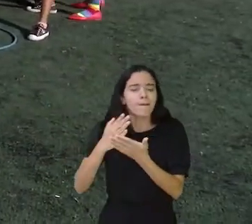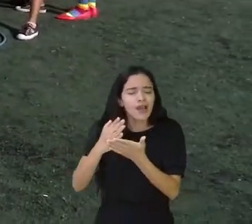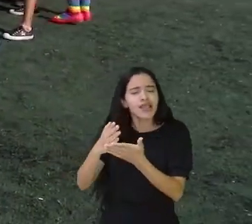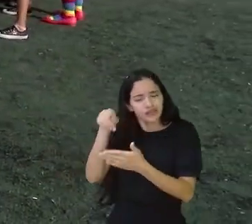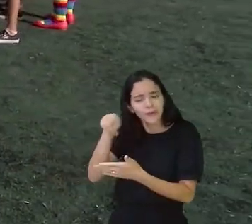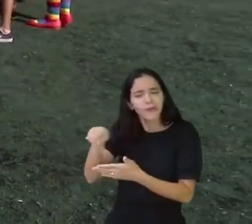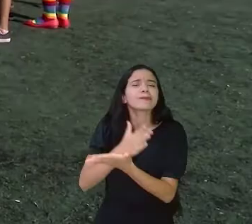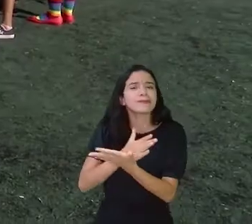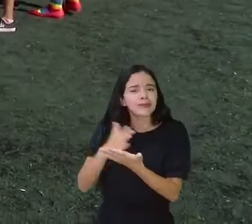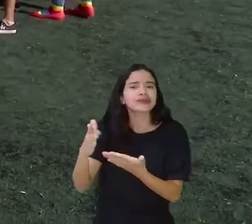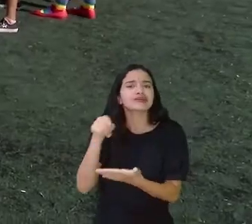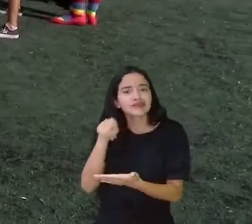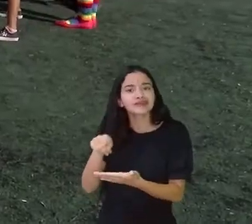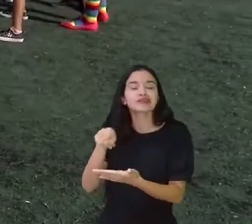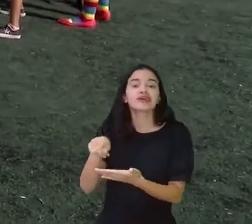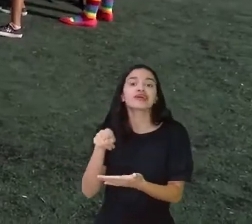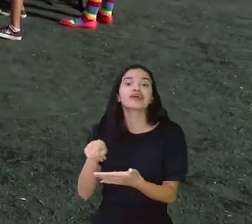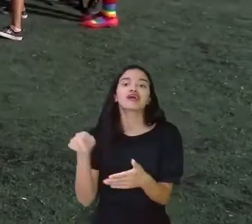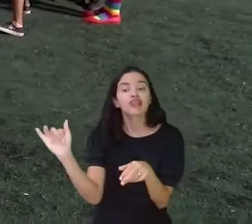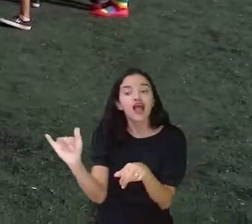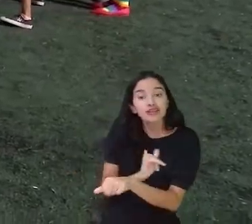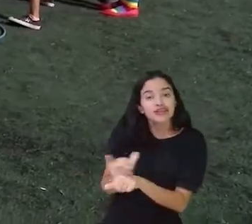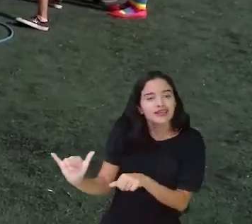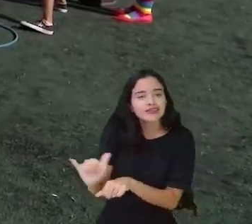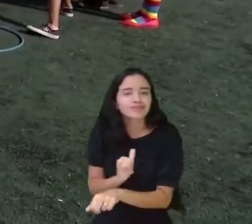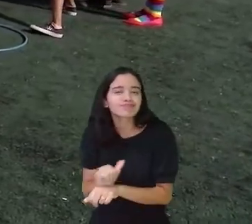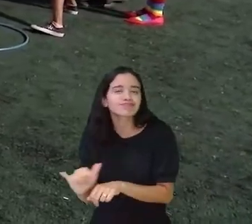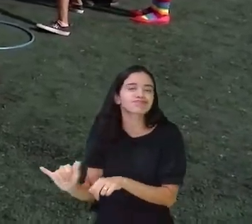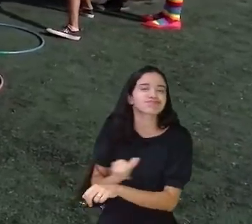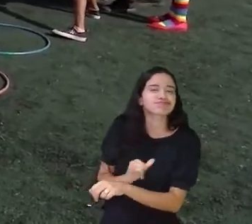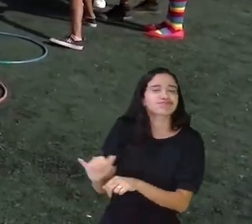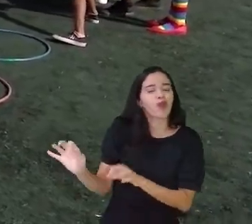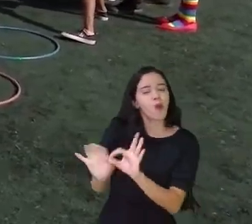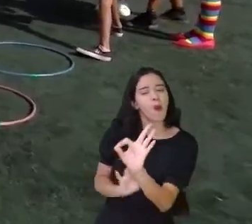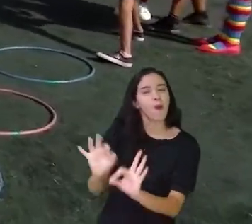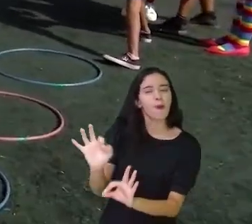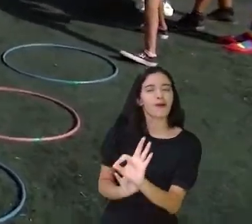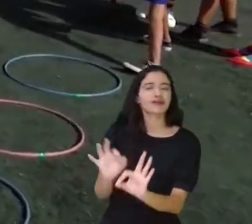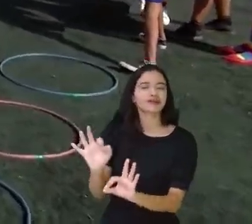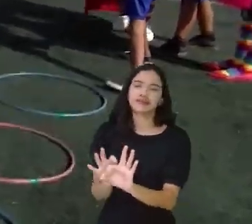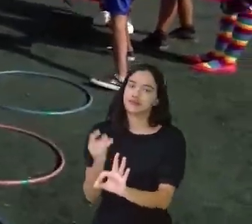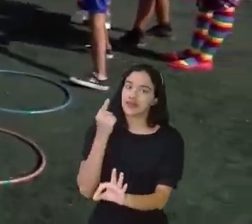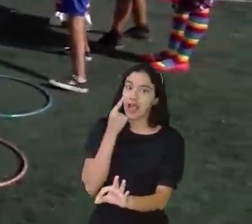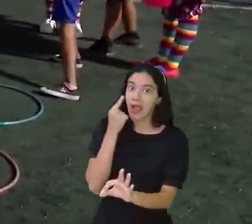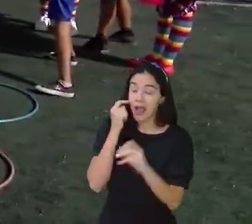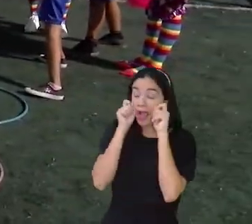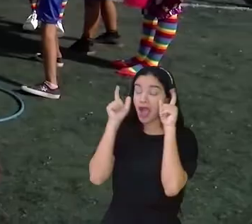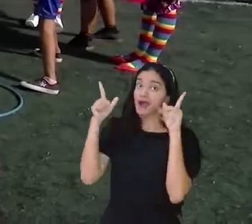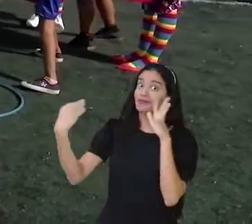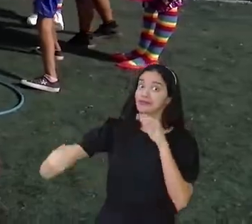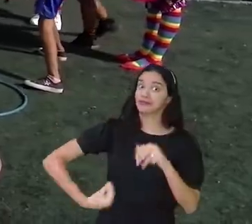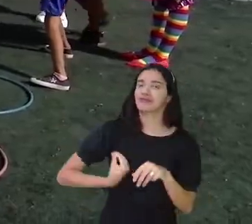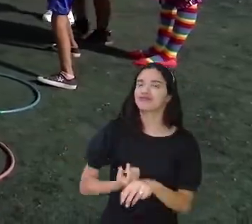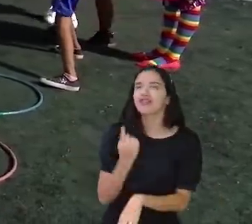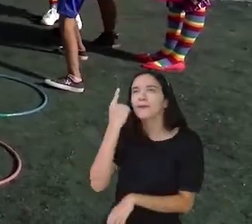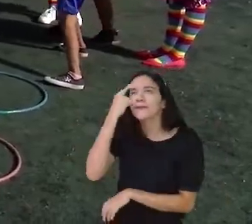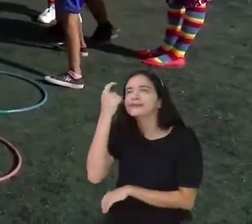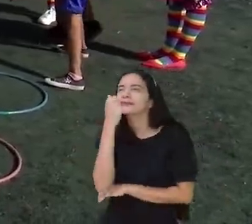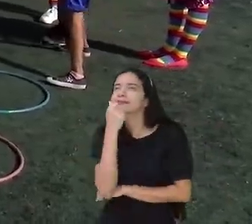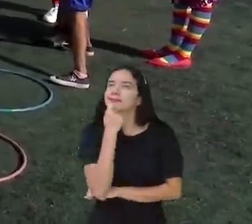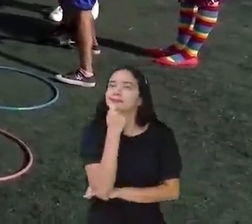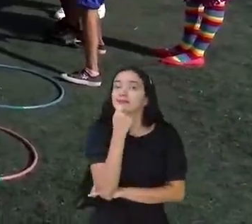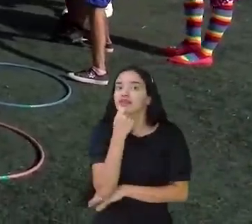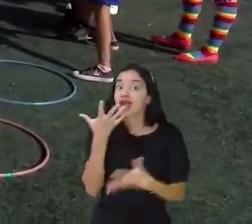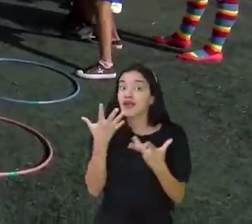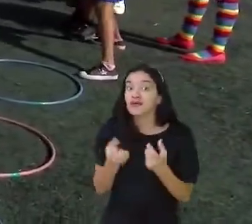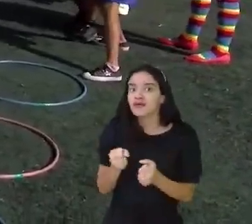Conversa aí, ó. Estão nas estratégias ali. Eles agora, olha, acordaram pra vida e estão pensando. Bora ver quem vai